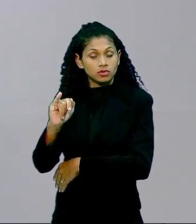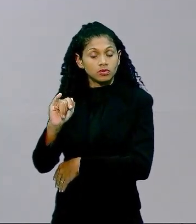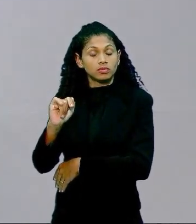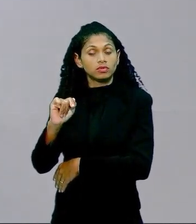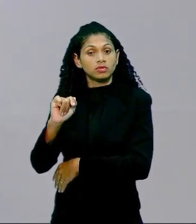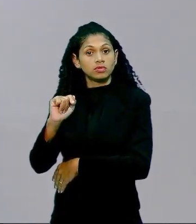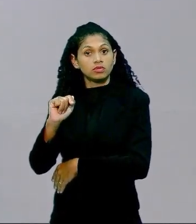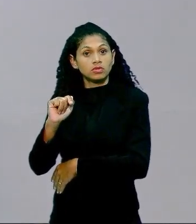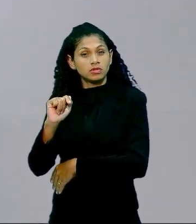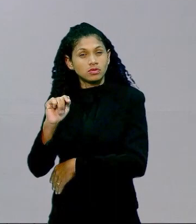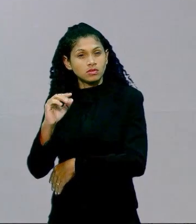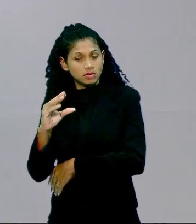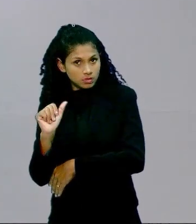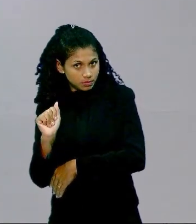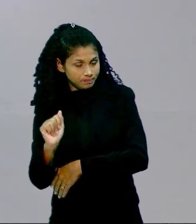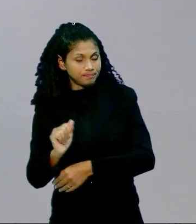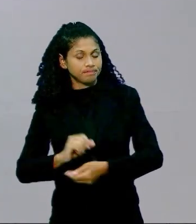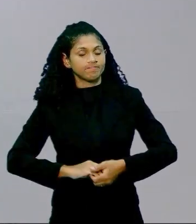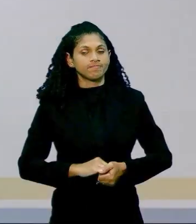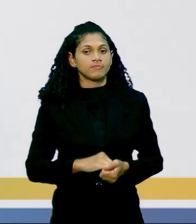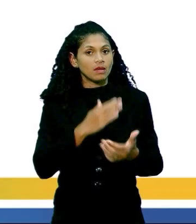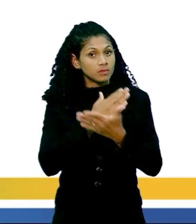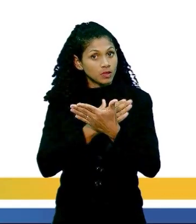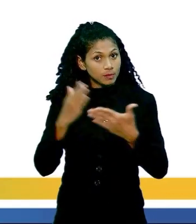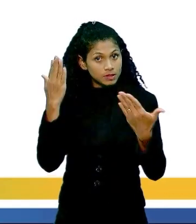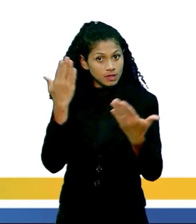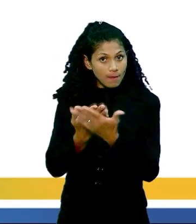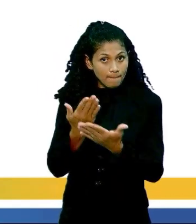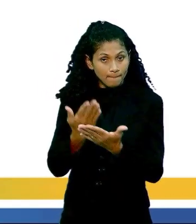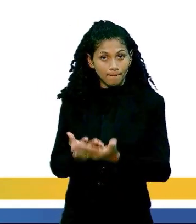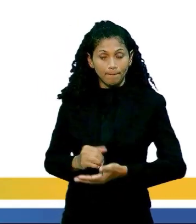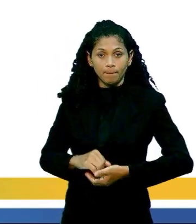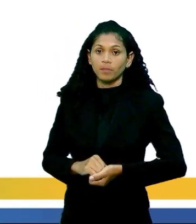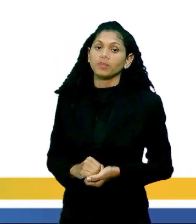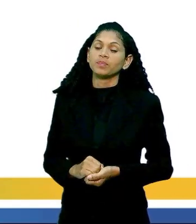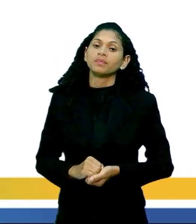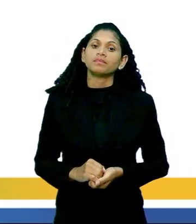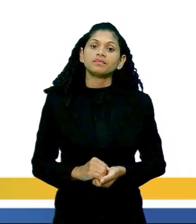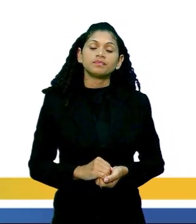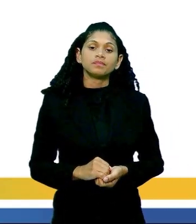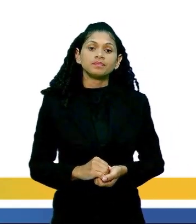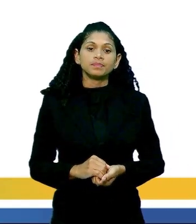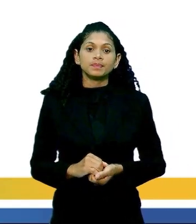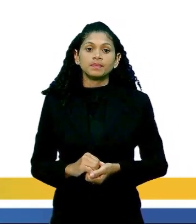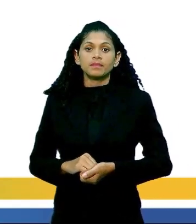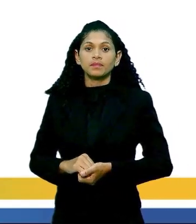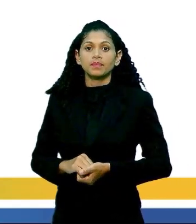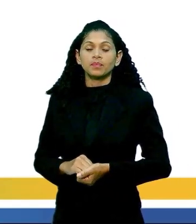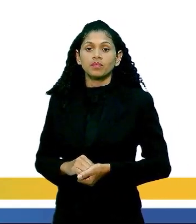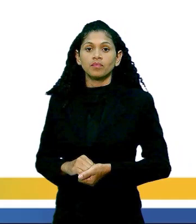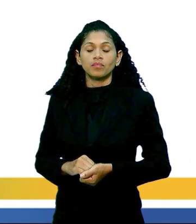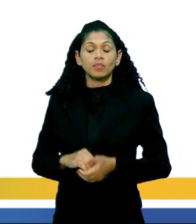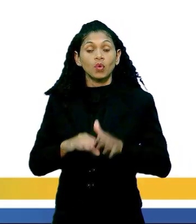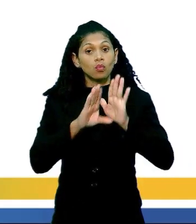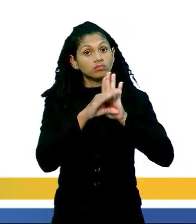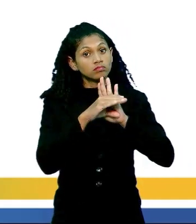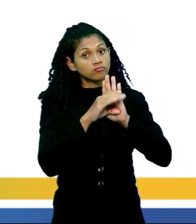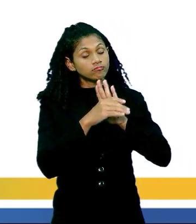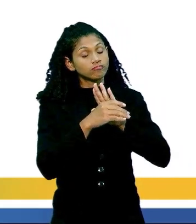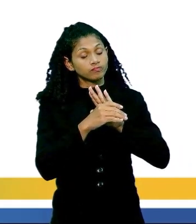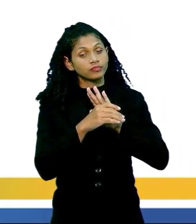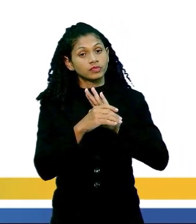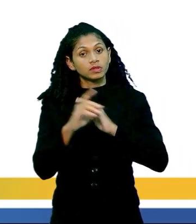Então, vamos começar a nossa aula. Ok, o conceito que a gente tem